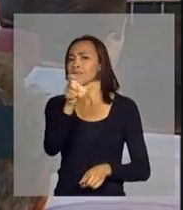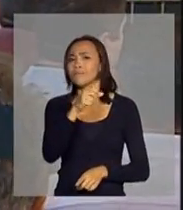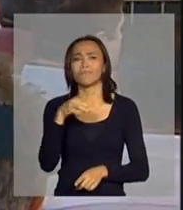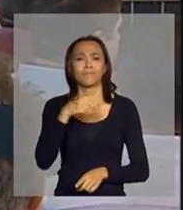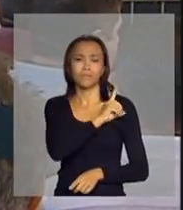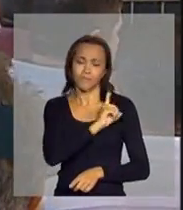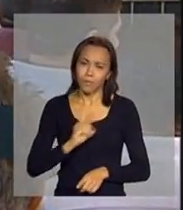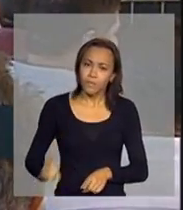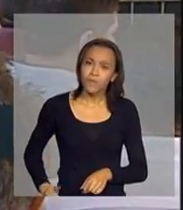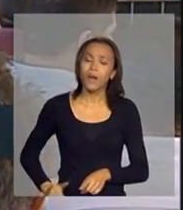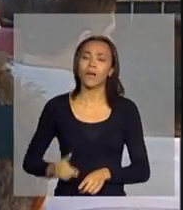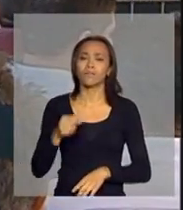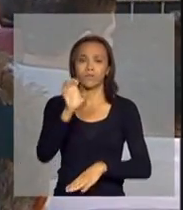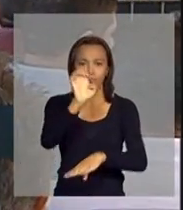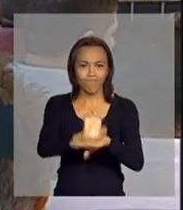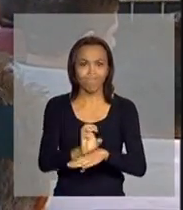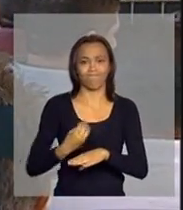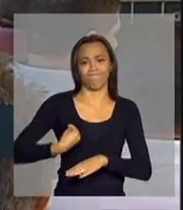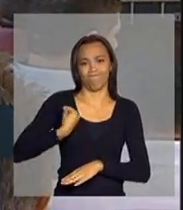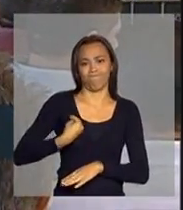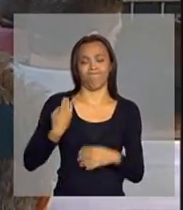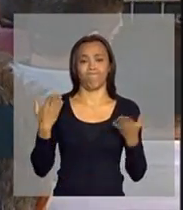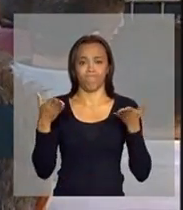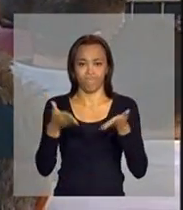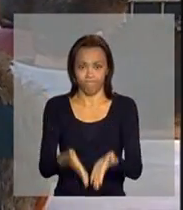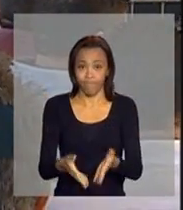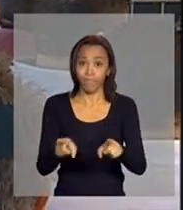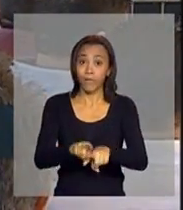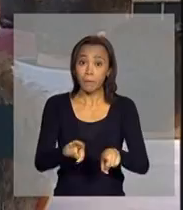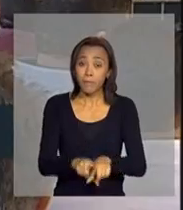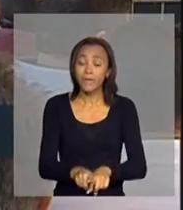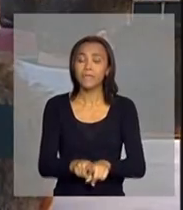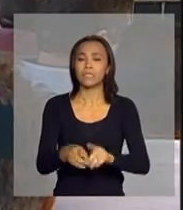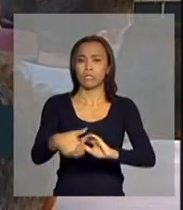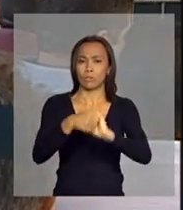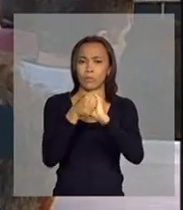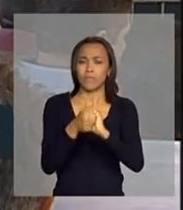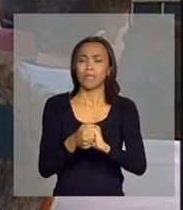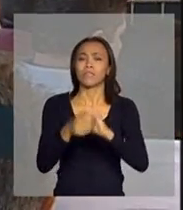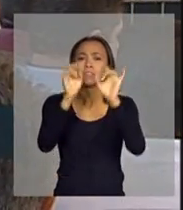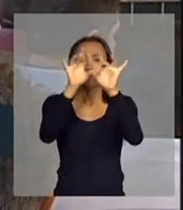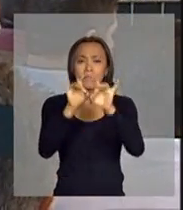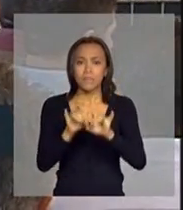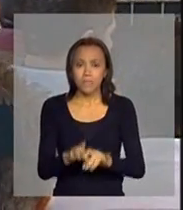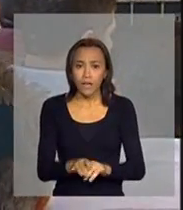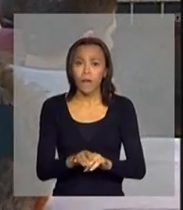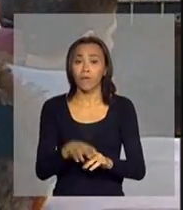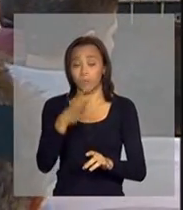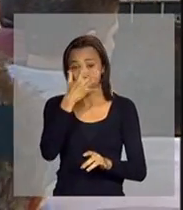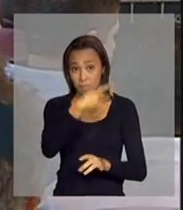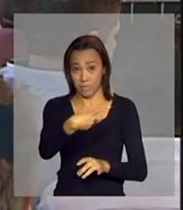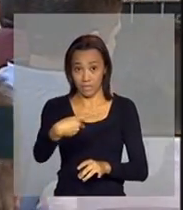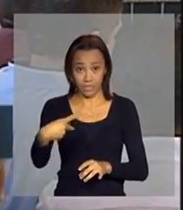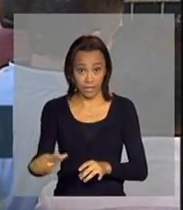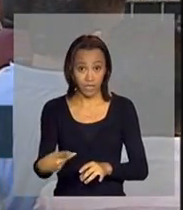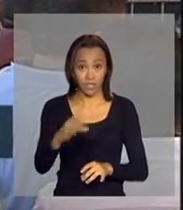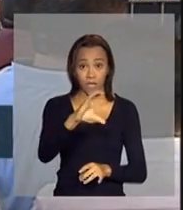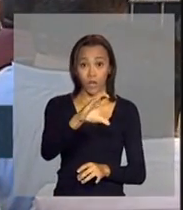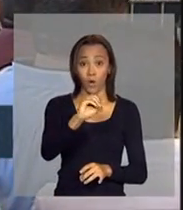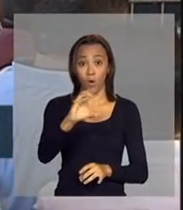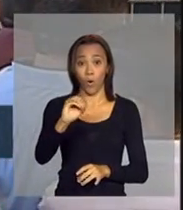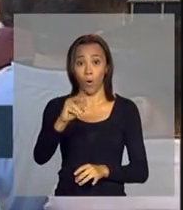deputados estaduais aqui presentes, cumprimentar de maneira especial o nosso anfitrião, o presidente da